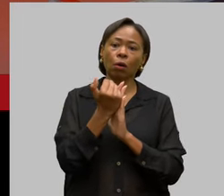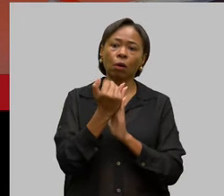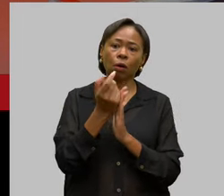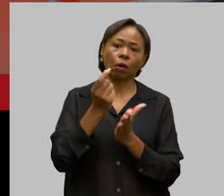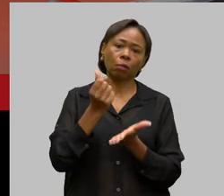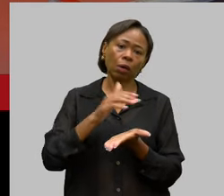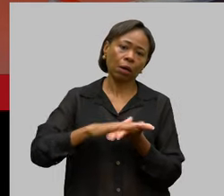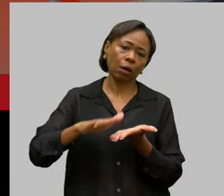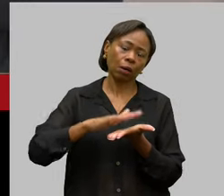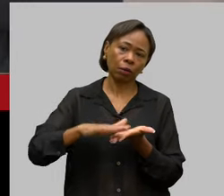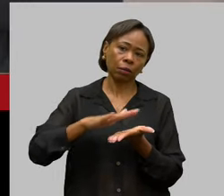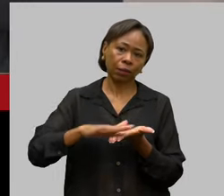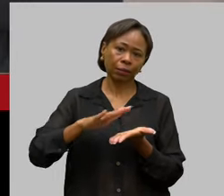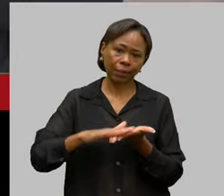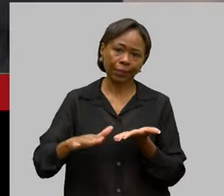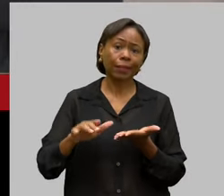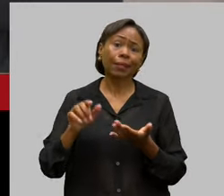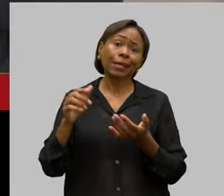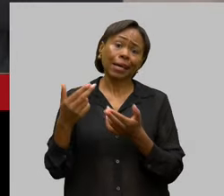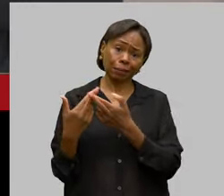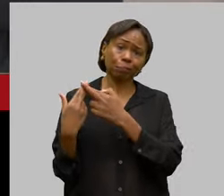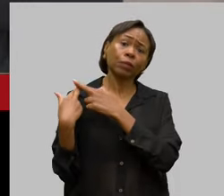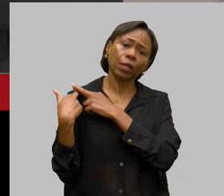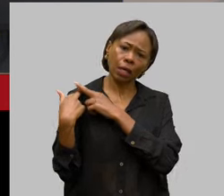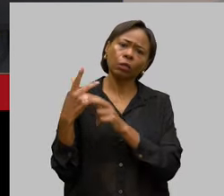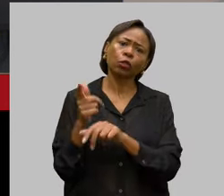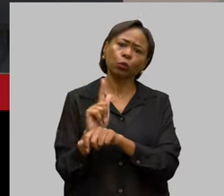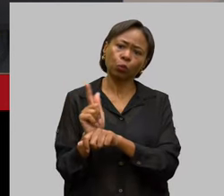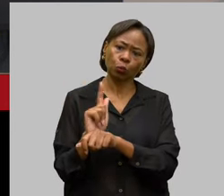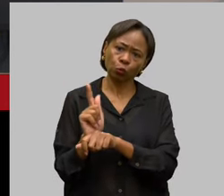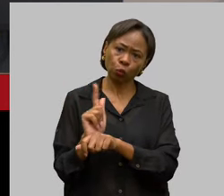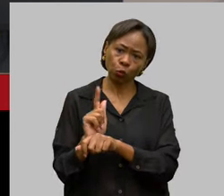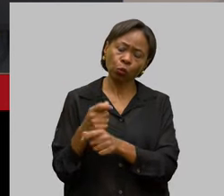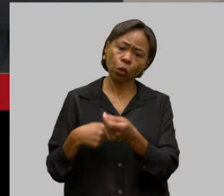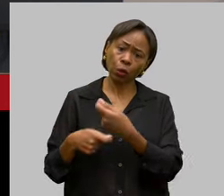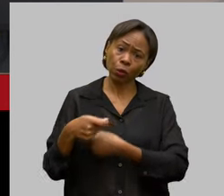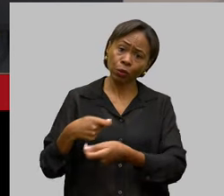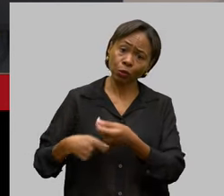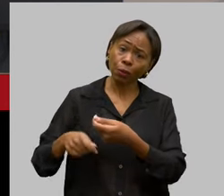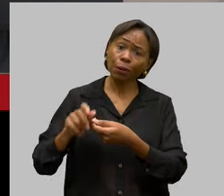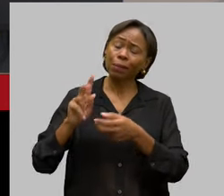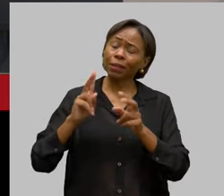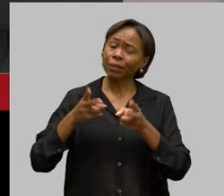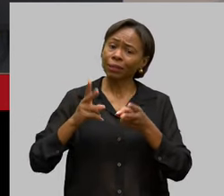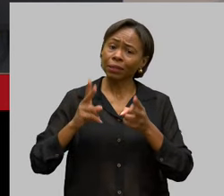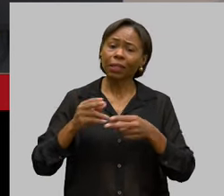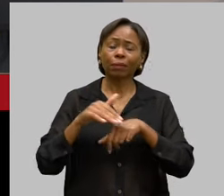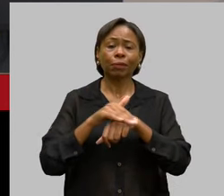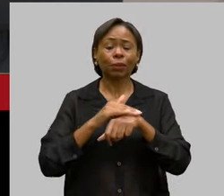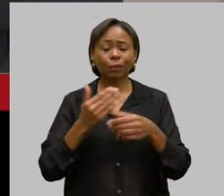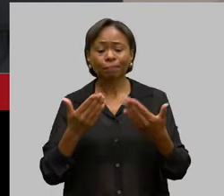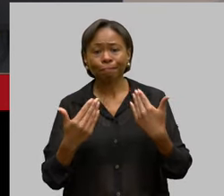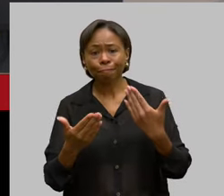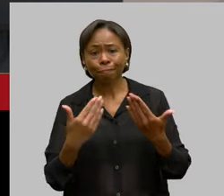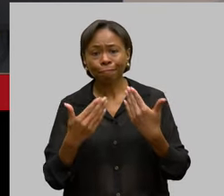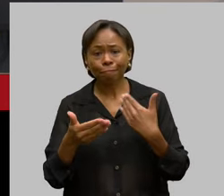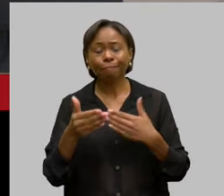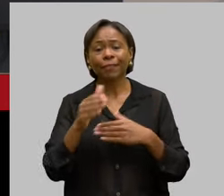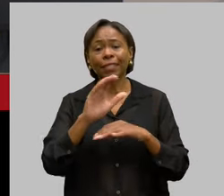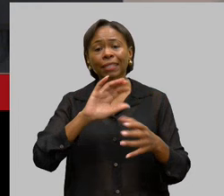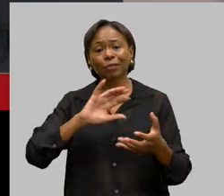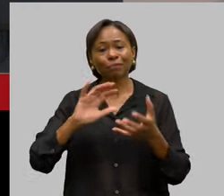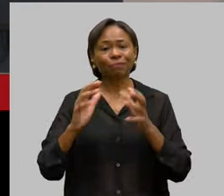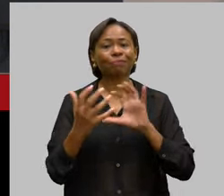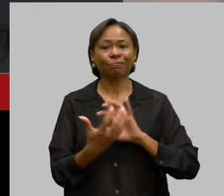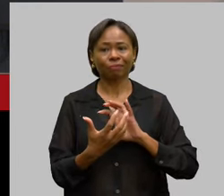gestor mas precisam estar eh contemporaneamente sendo discutida nas reformas tá então